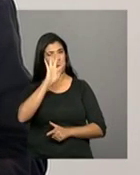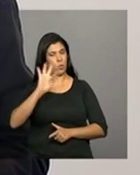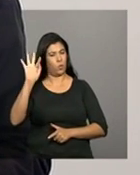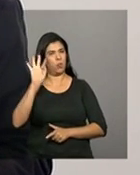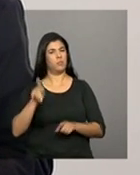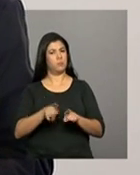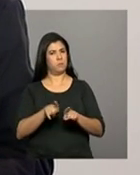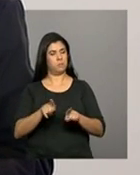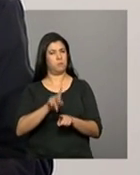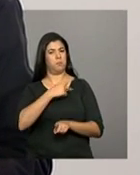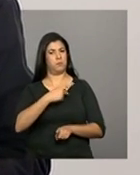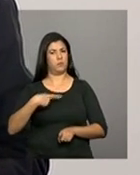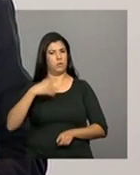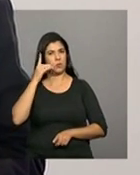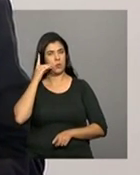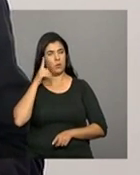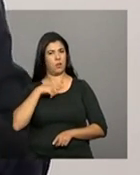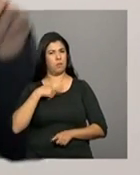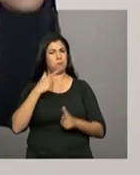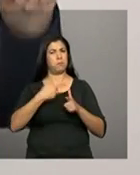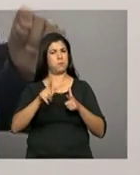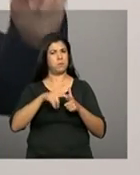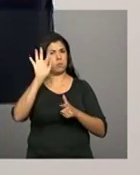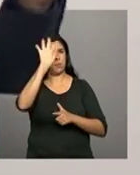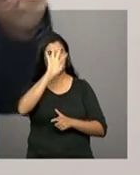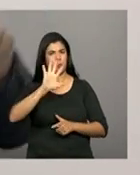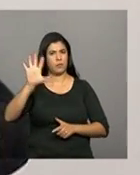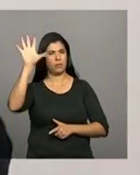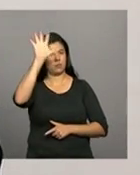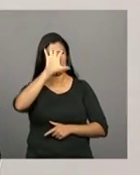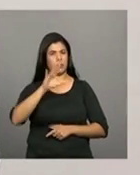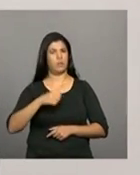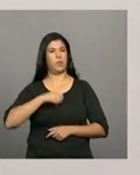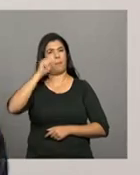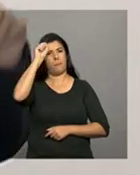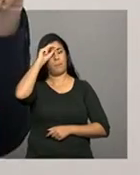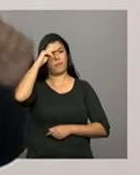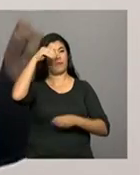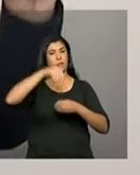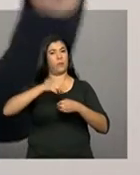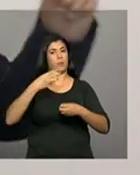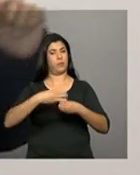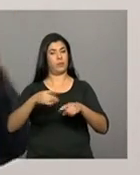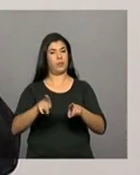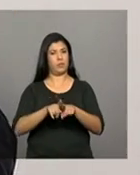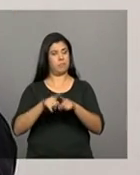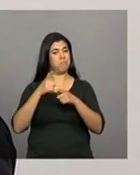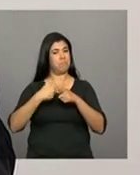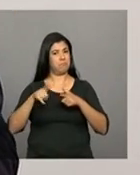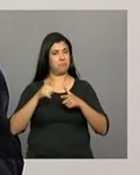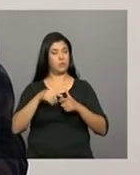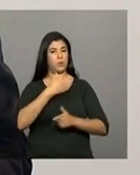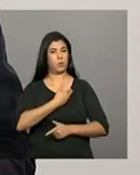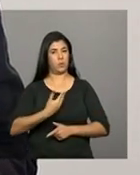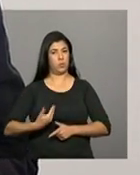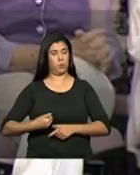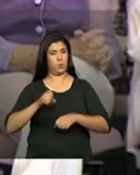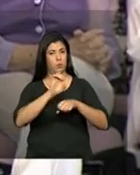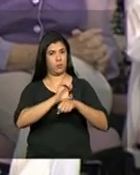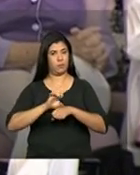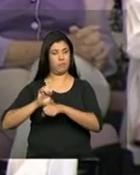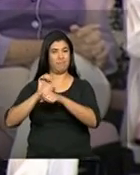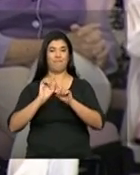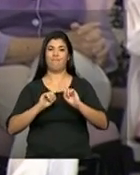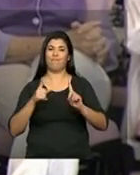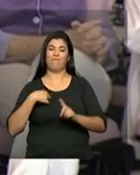Dilma enfrenta os problemas a nível federal, os prefeitos nos seus municípios e o governador do estado para governar o